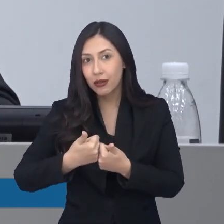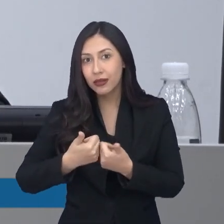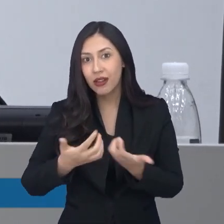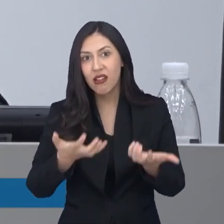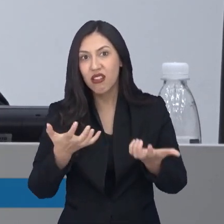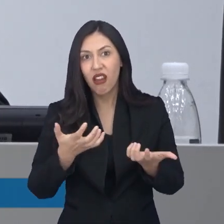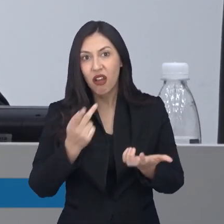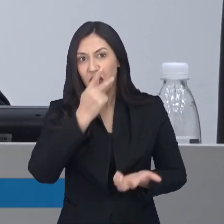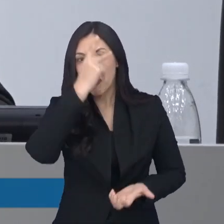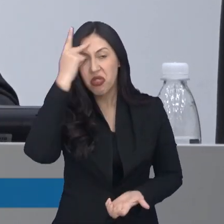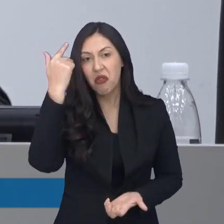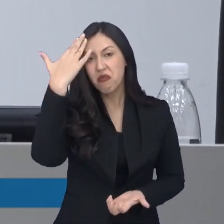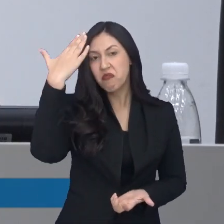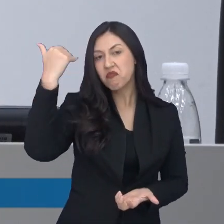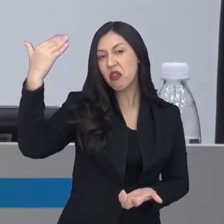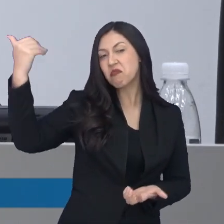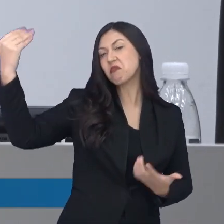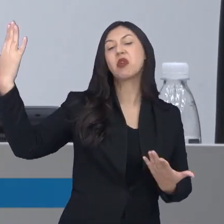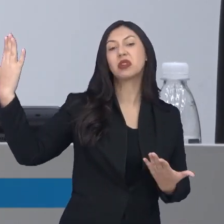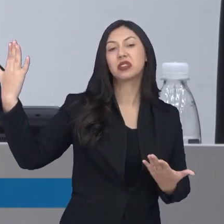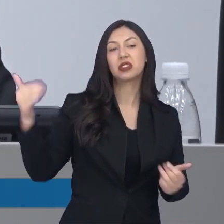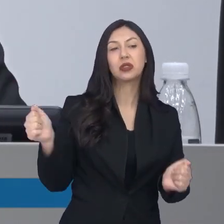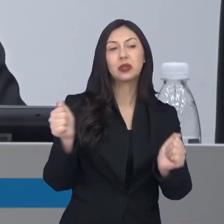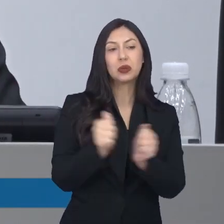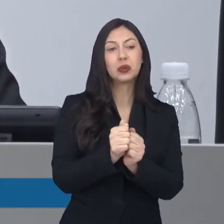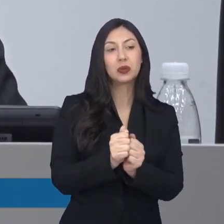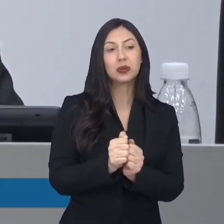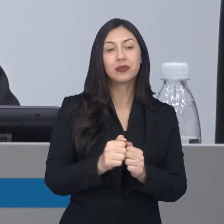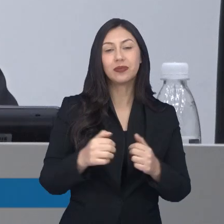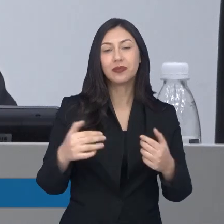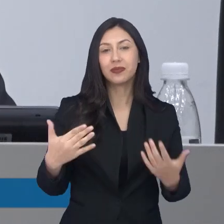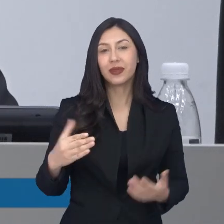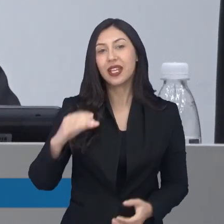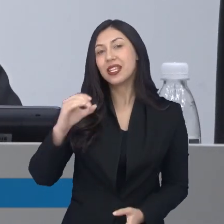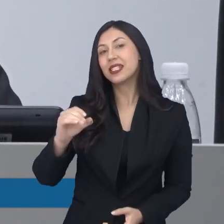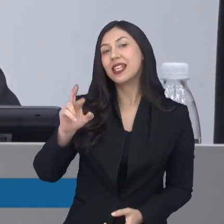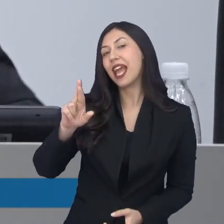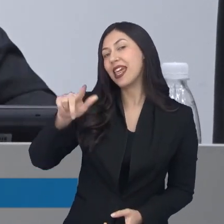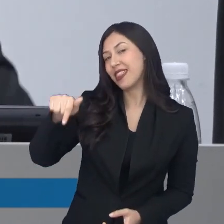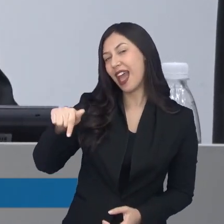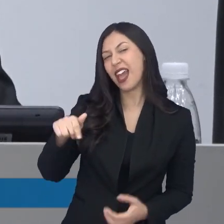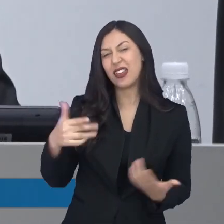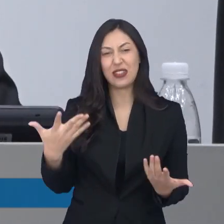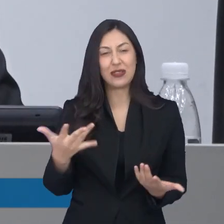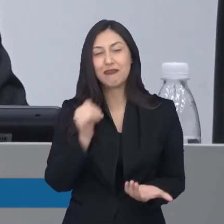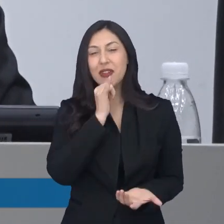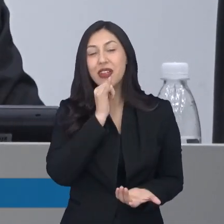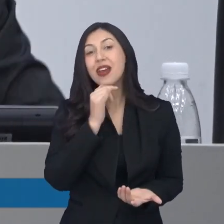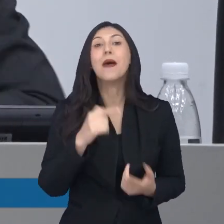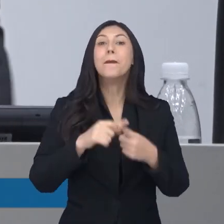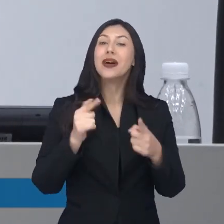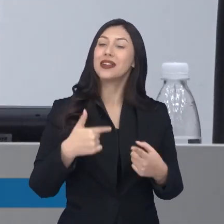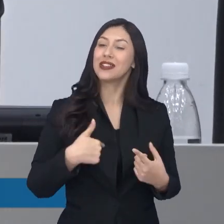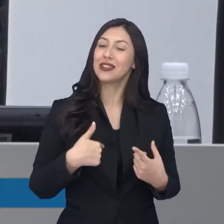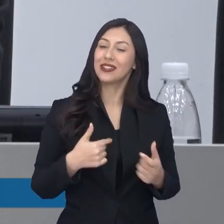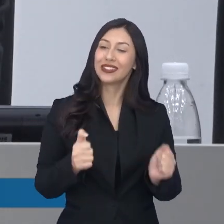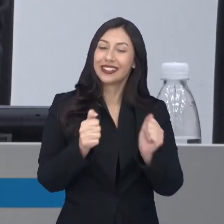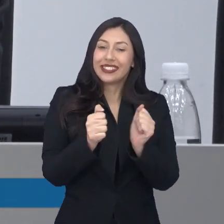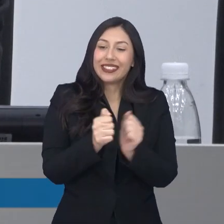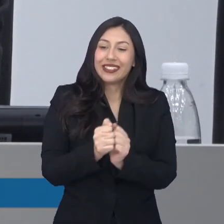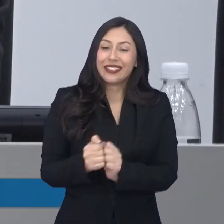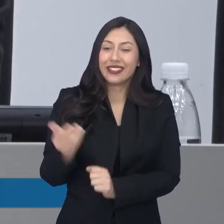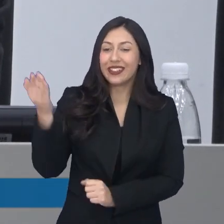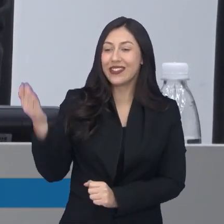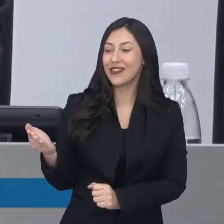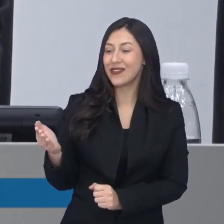Messi, do Cristiano Ronaldo, né? E eu hoje tenho a honra de estar nessa mesa com o magnífico